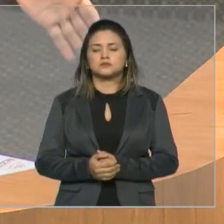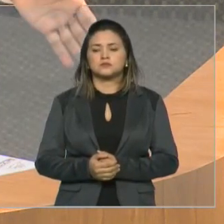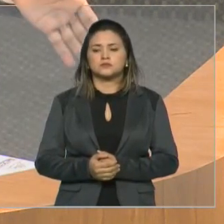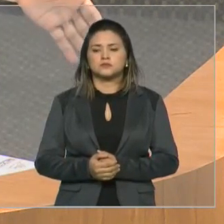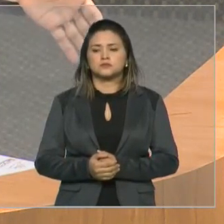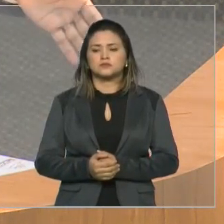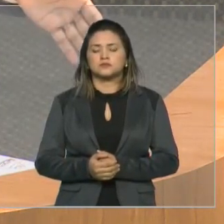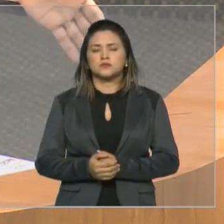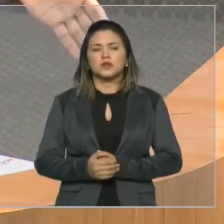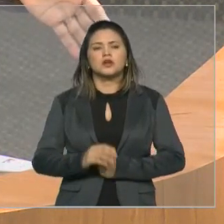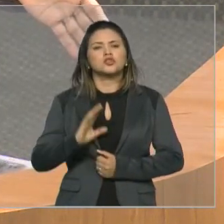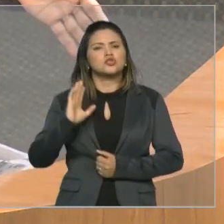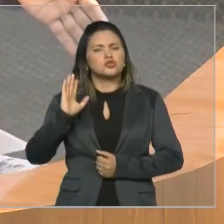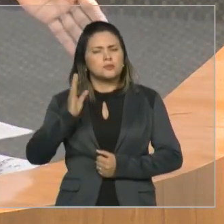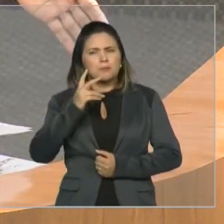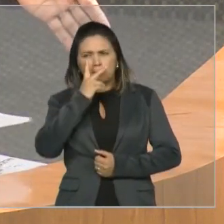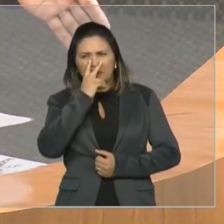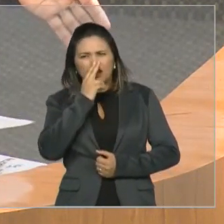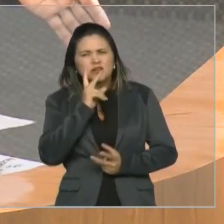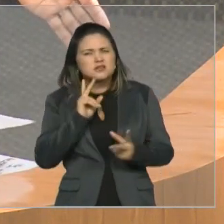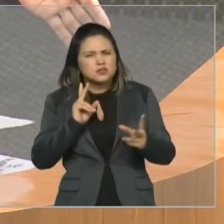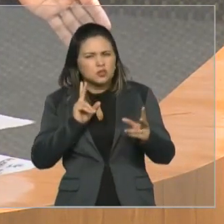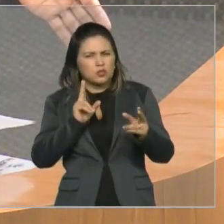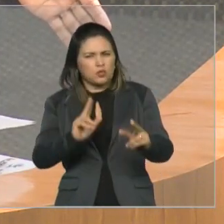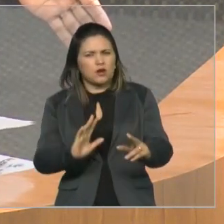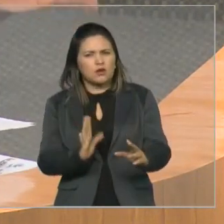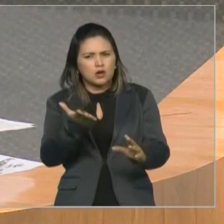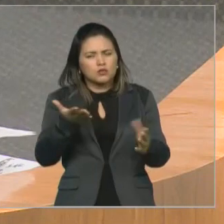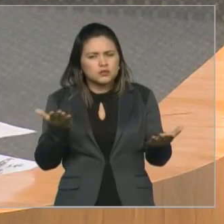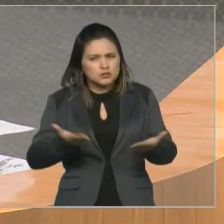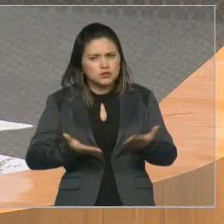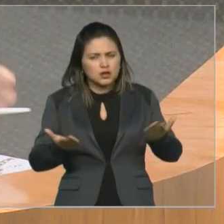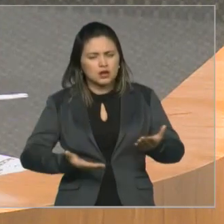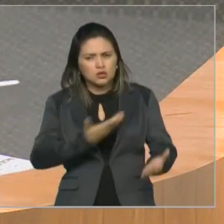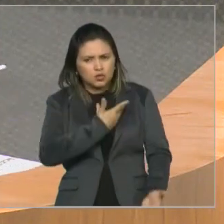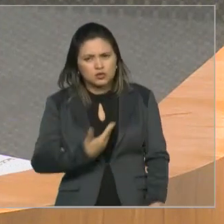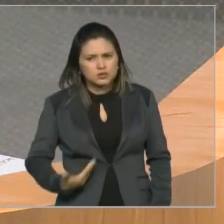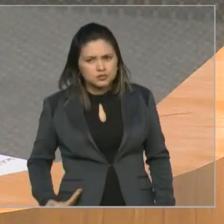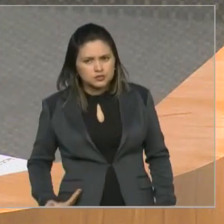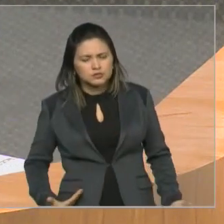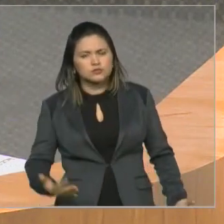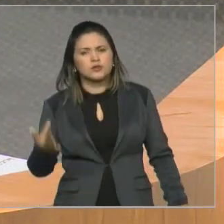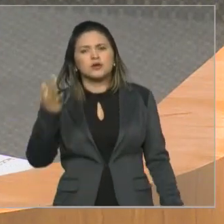essa mesma possibilidade com o governador Flávio Dino. Hoje tem essa alocação de